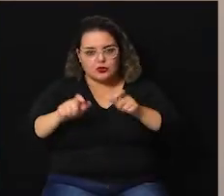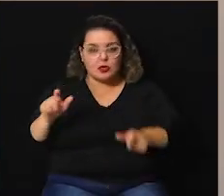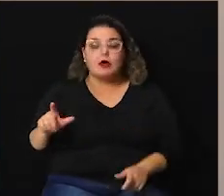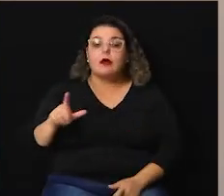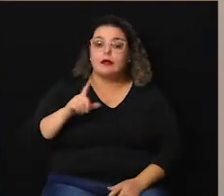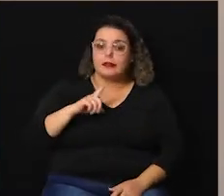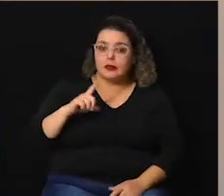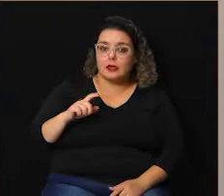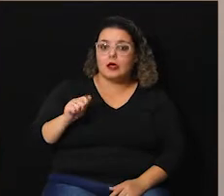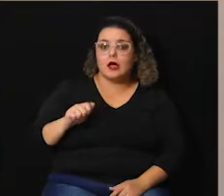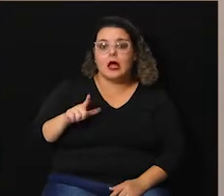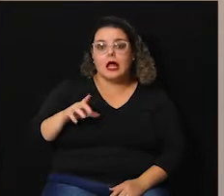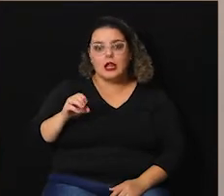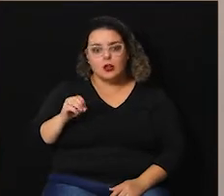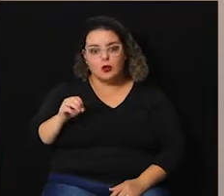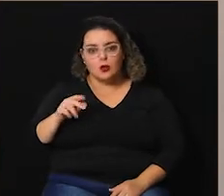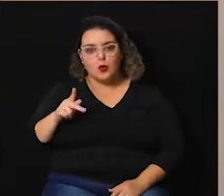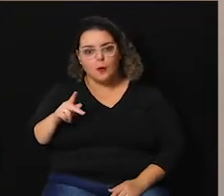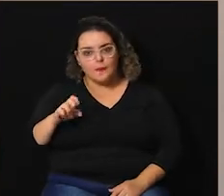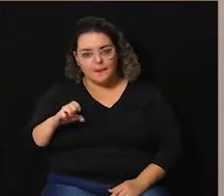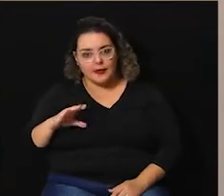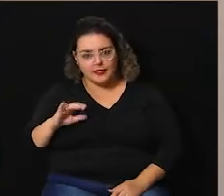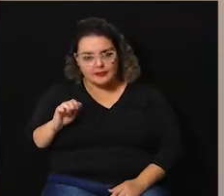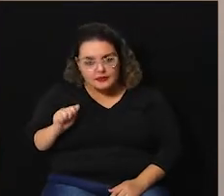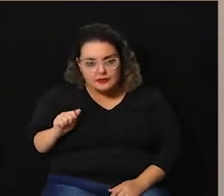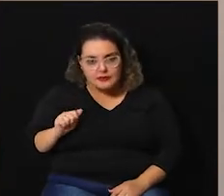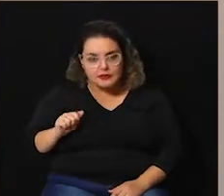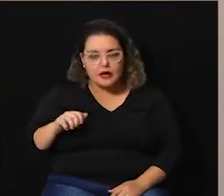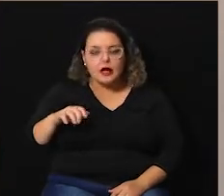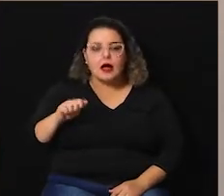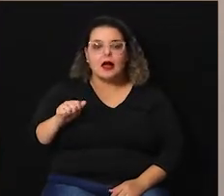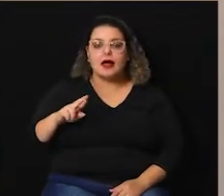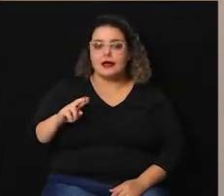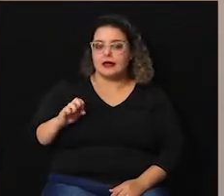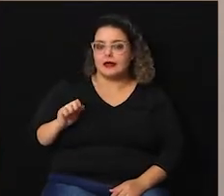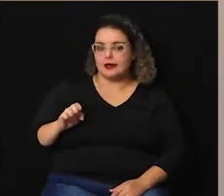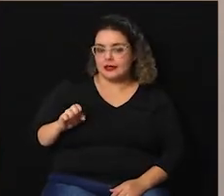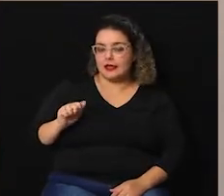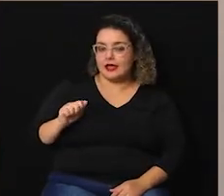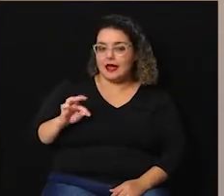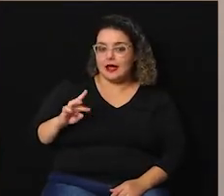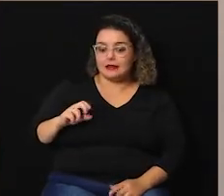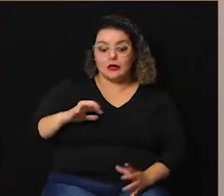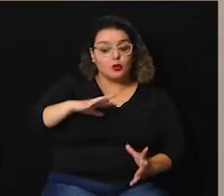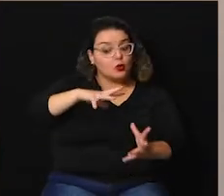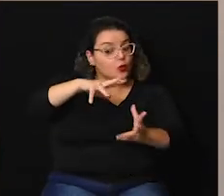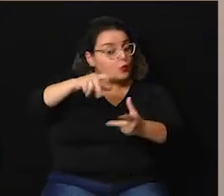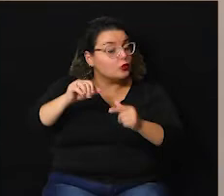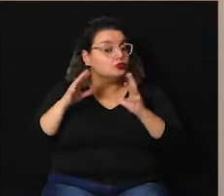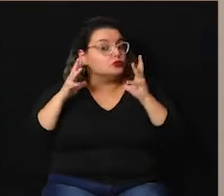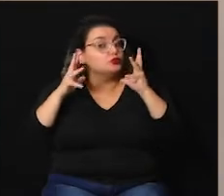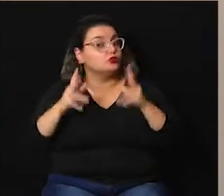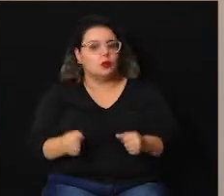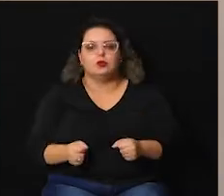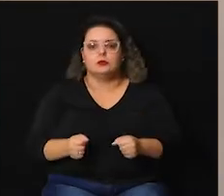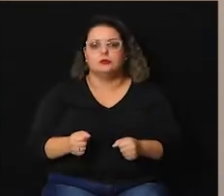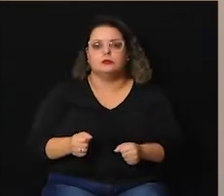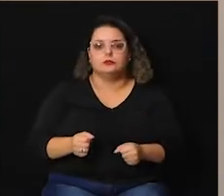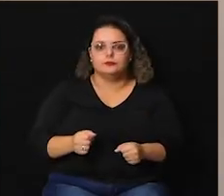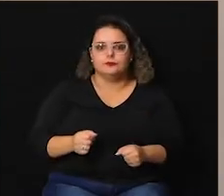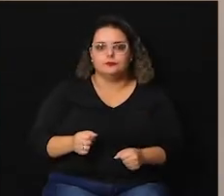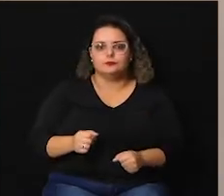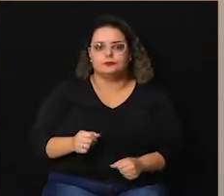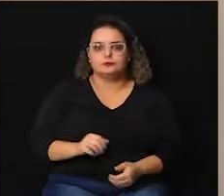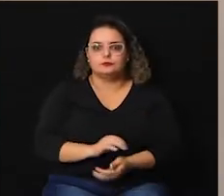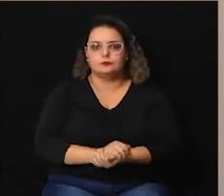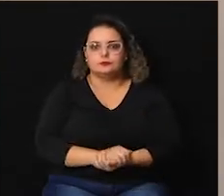pessoas têm alopecia areata no mundo. E isso mais ou menos